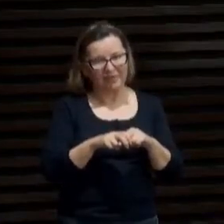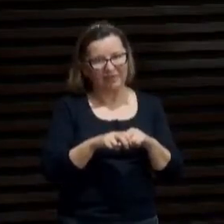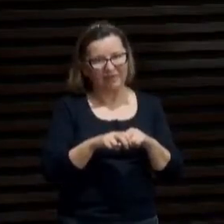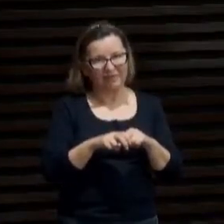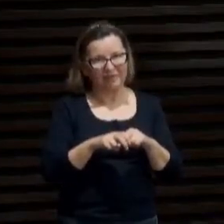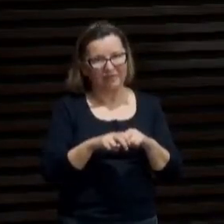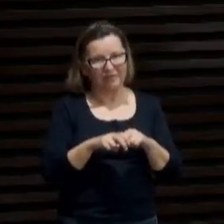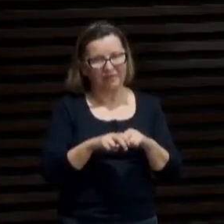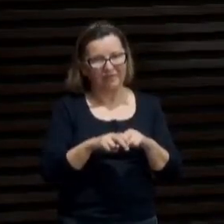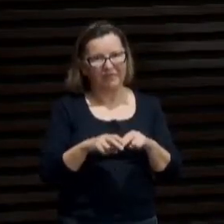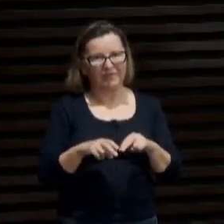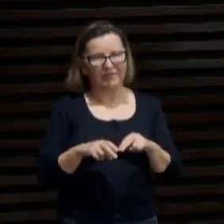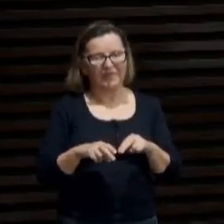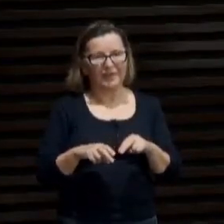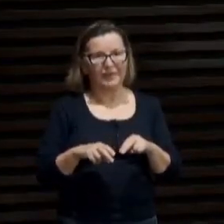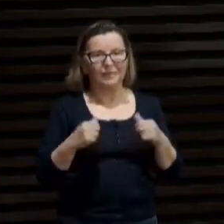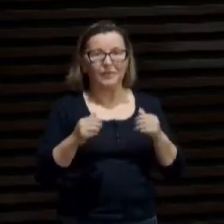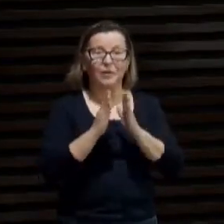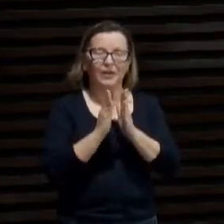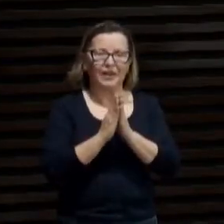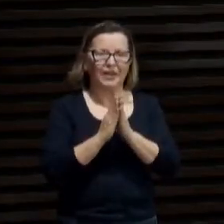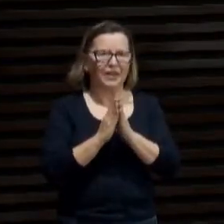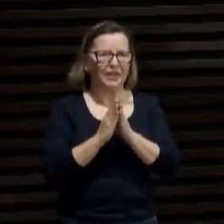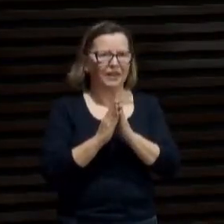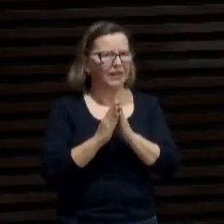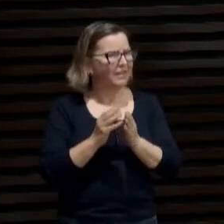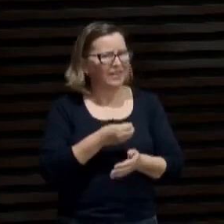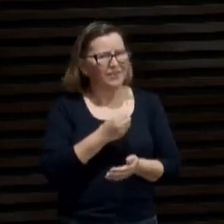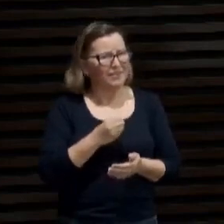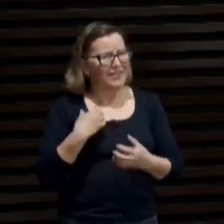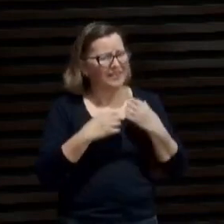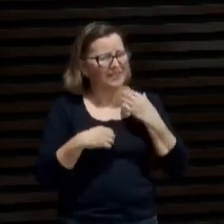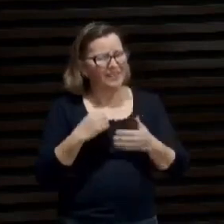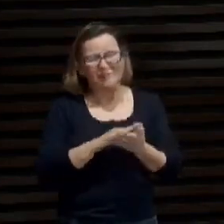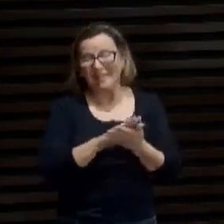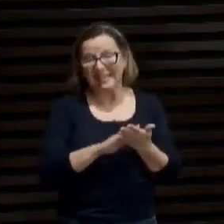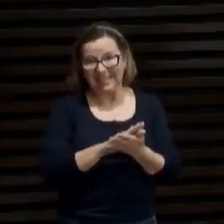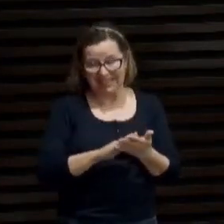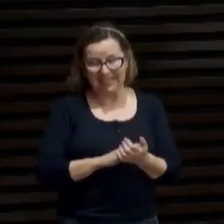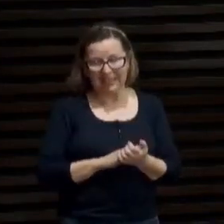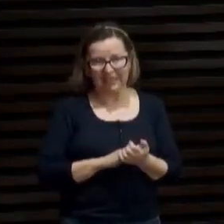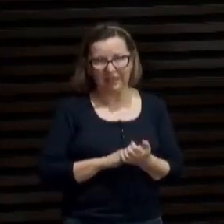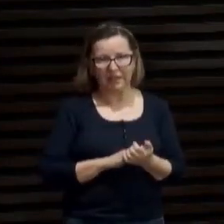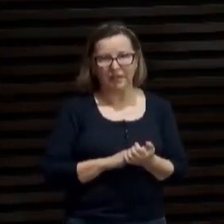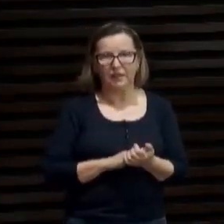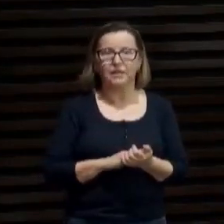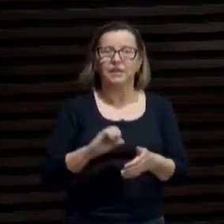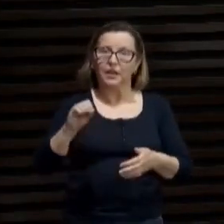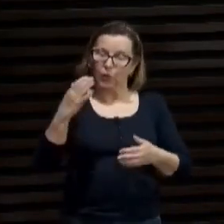Não andeis ansiosos de coisa alguma. Nós não podemos evitar que a ansiedade venha, mas nós podemos evitar de andar ansioso. Quando ela vier, em